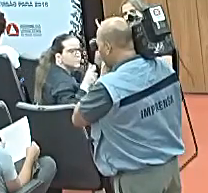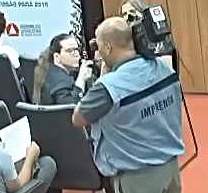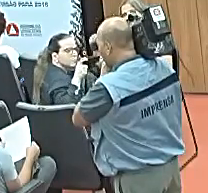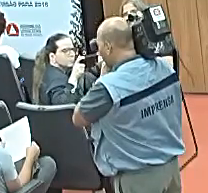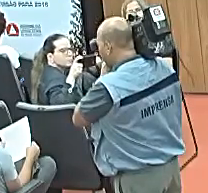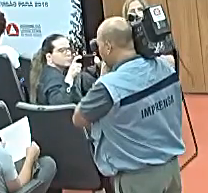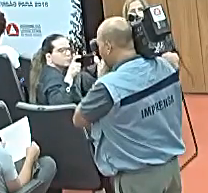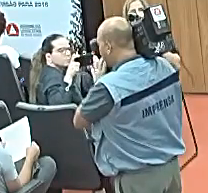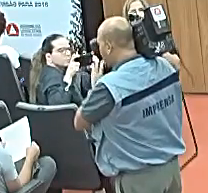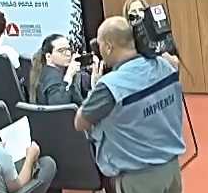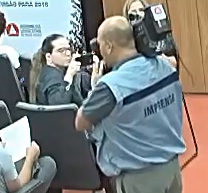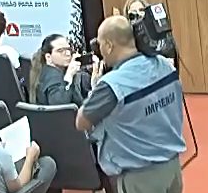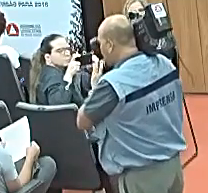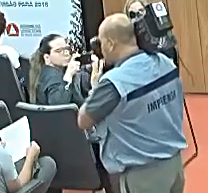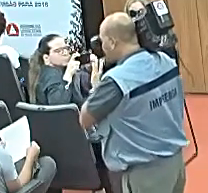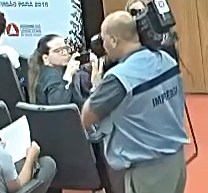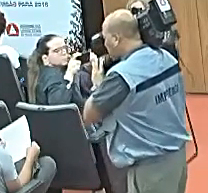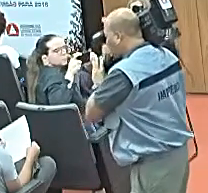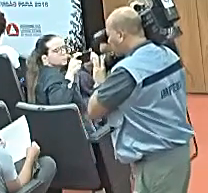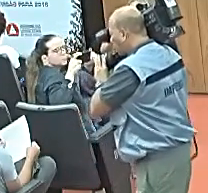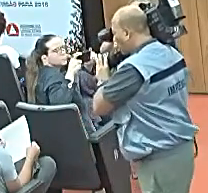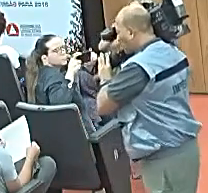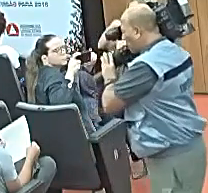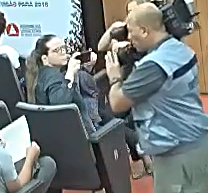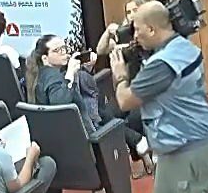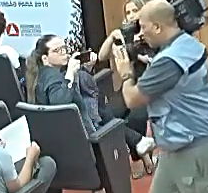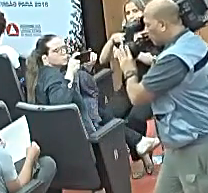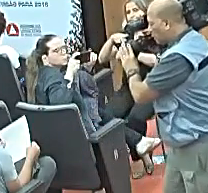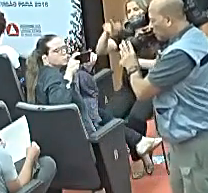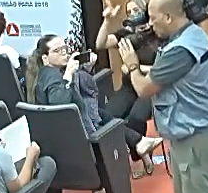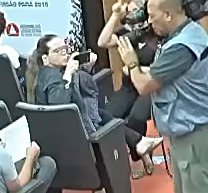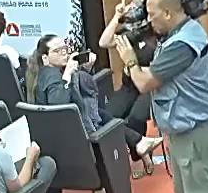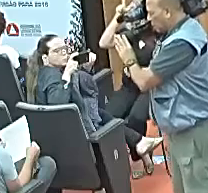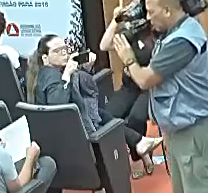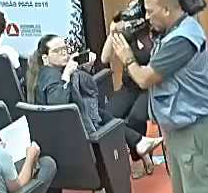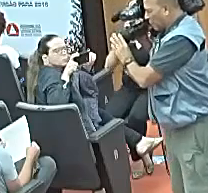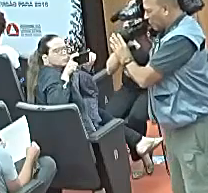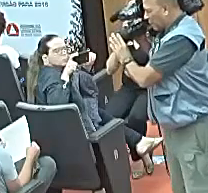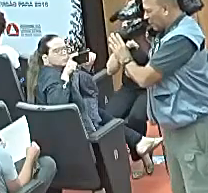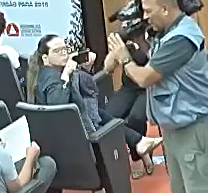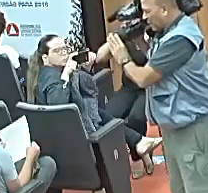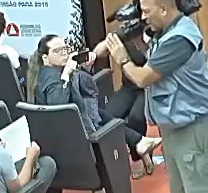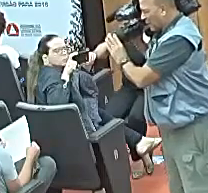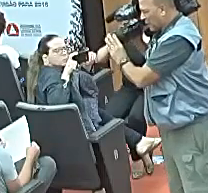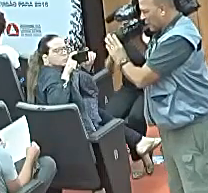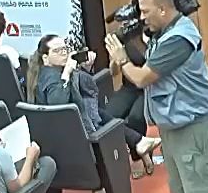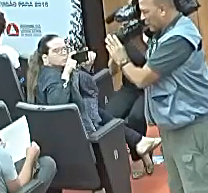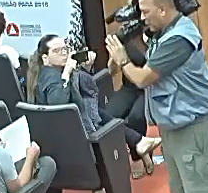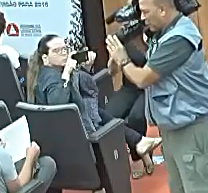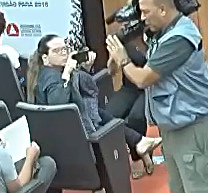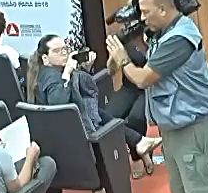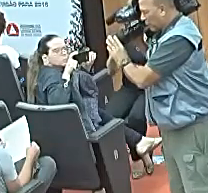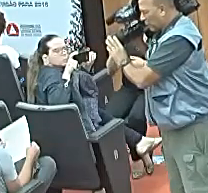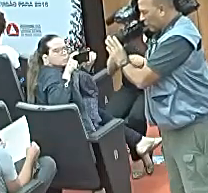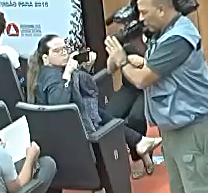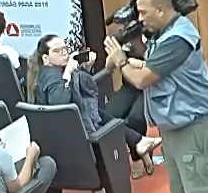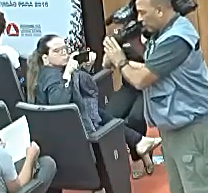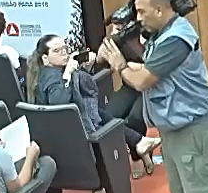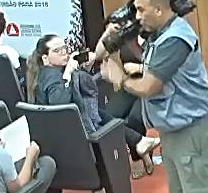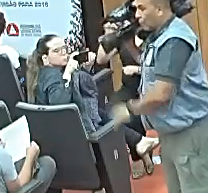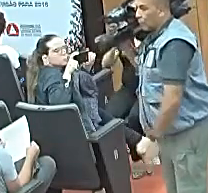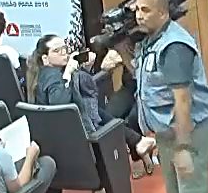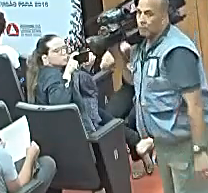em organismos internacionais a alemanha tem duas mil cooperativas de energia renovável no brasil